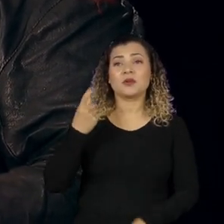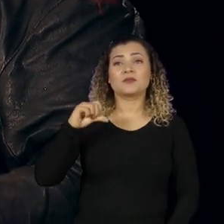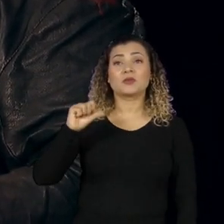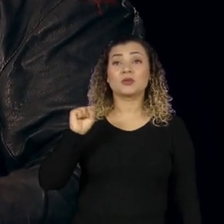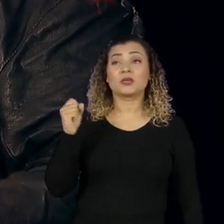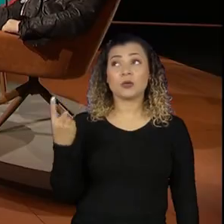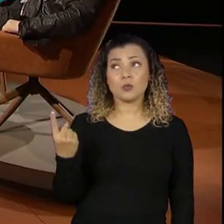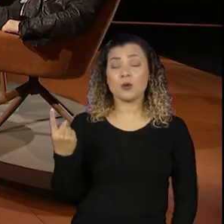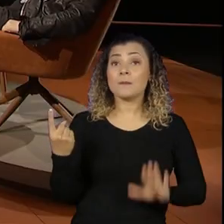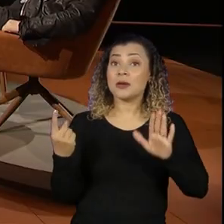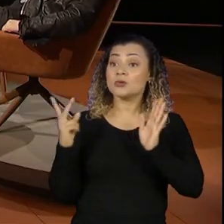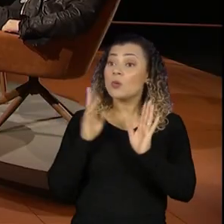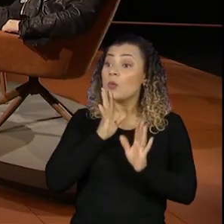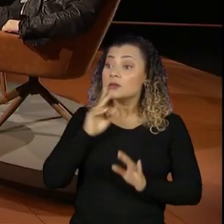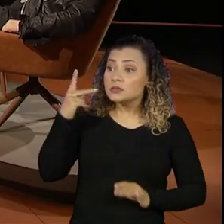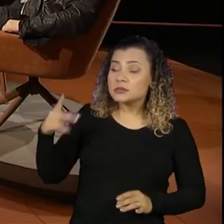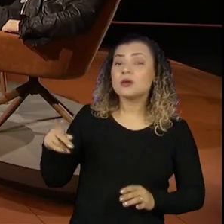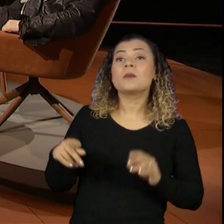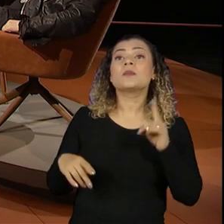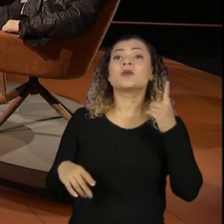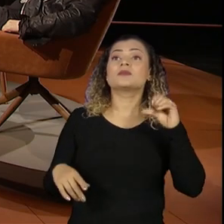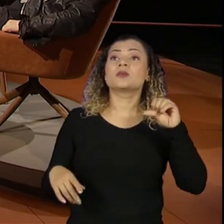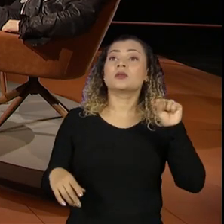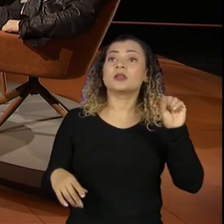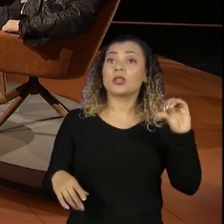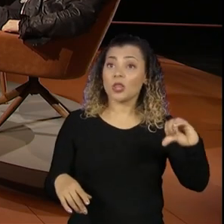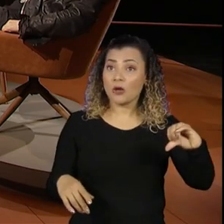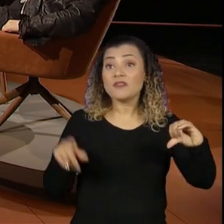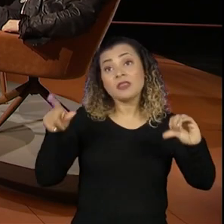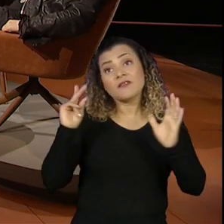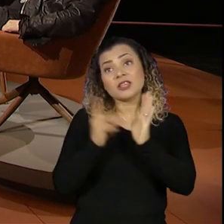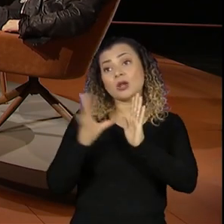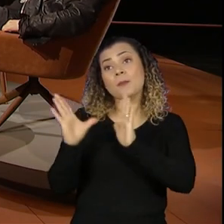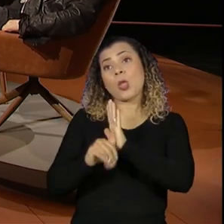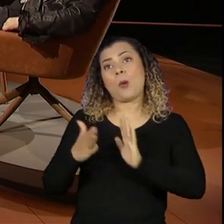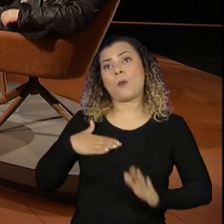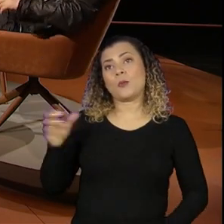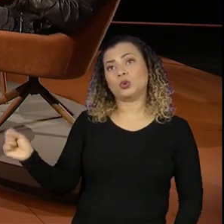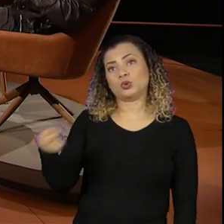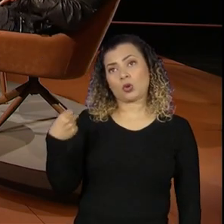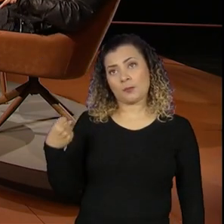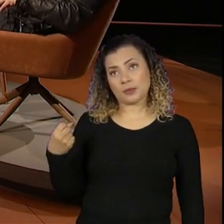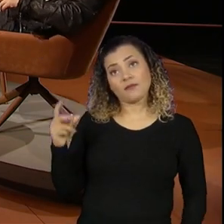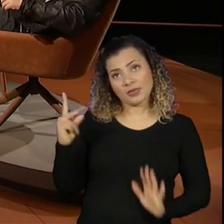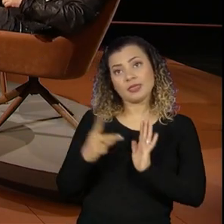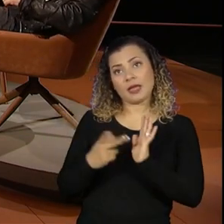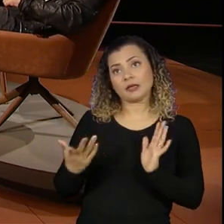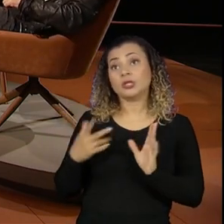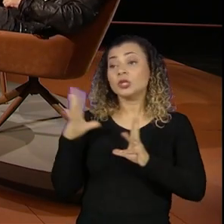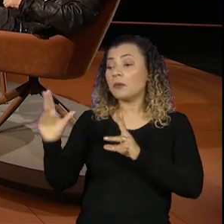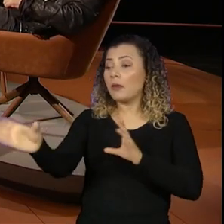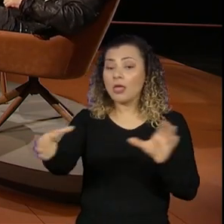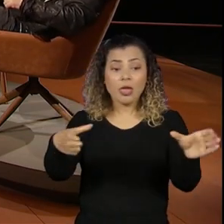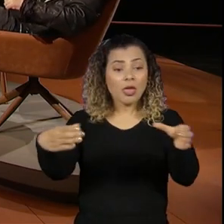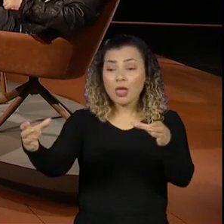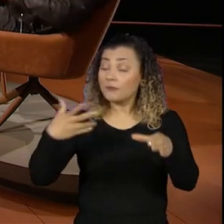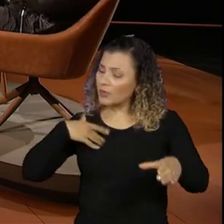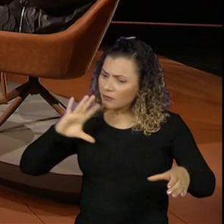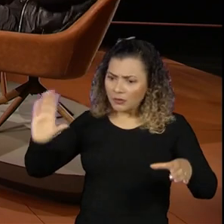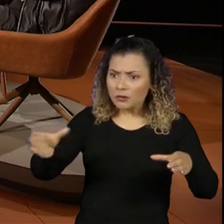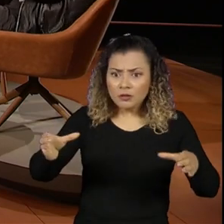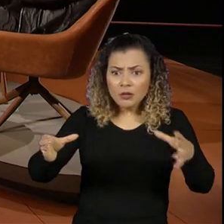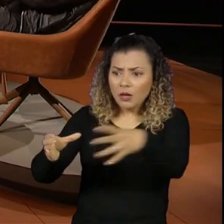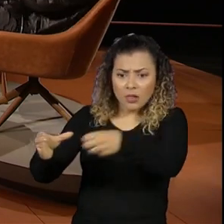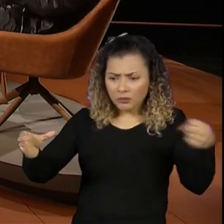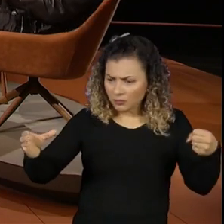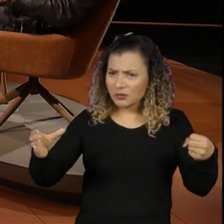ela em 89, né? E ela, na verdade, ela me roubou um chope, né? Ah, é? A gente tava todo mundo pegando. Eu fui pegar o meu, ela